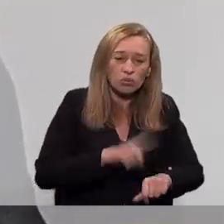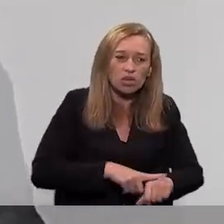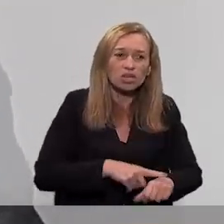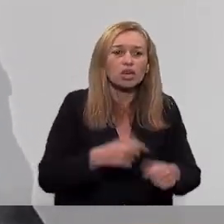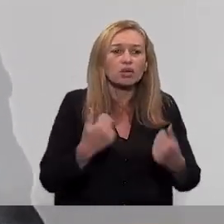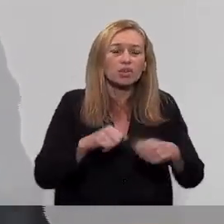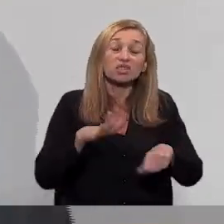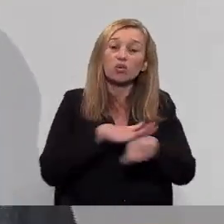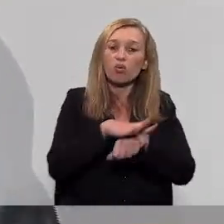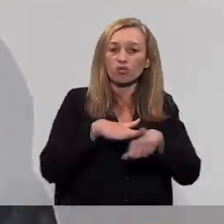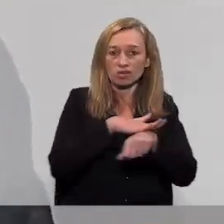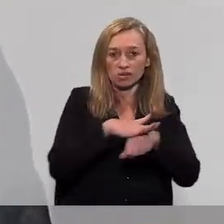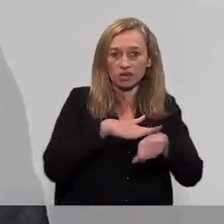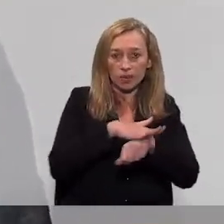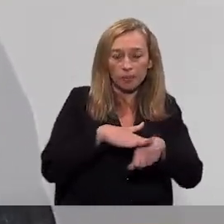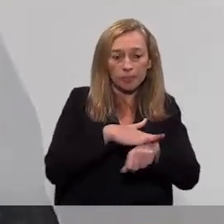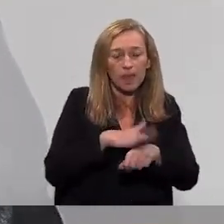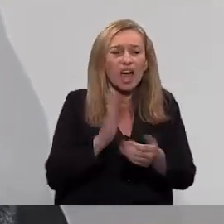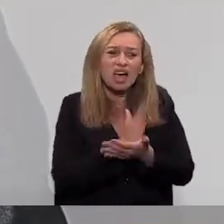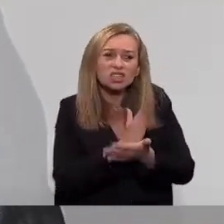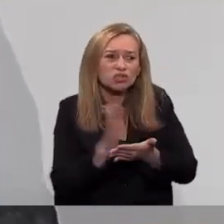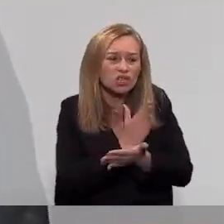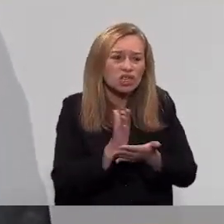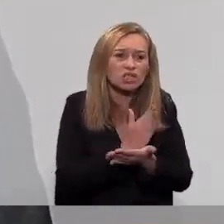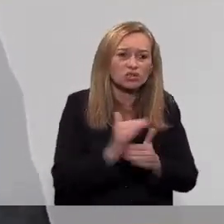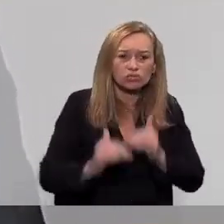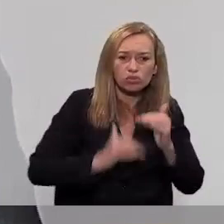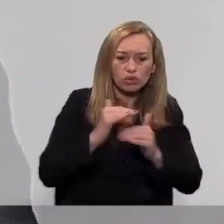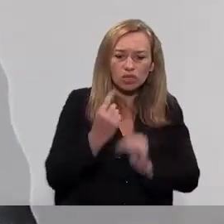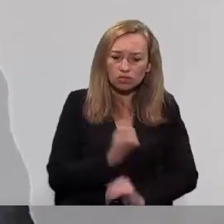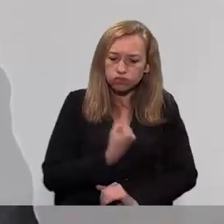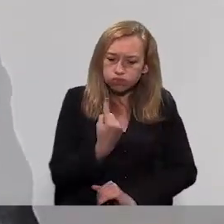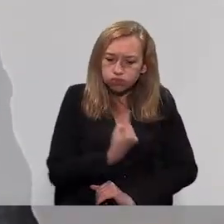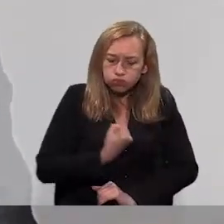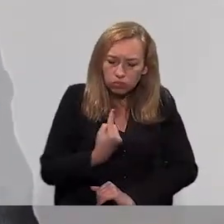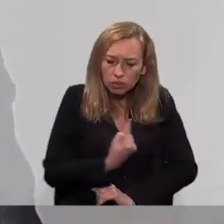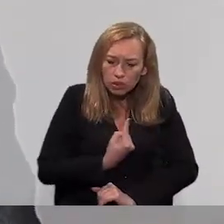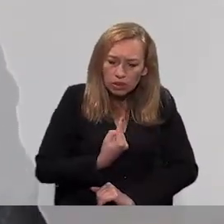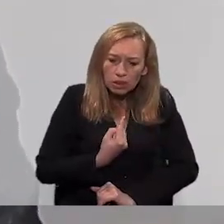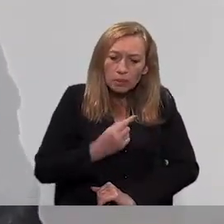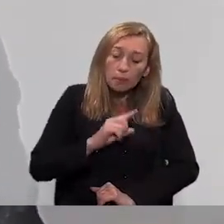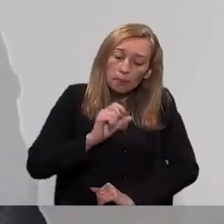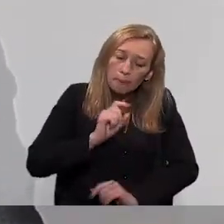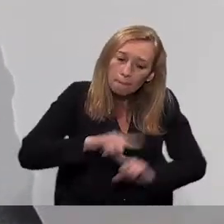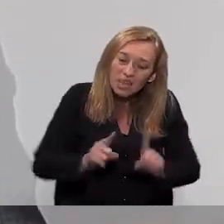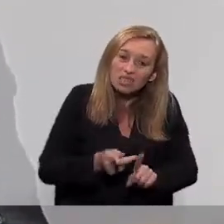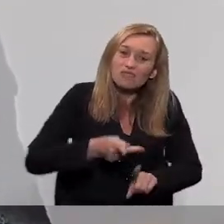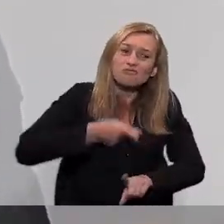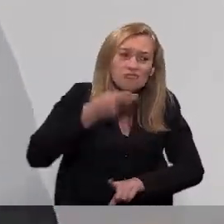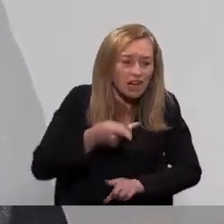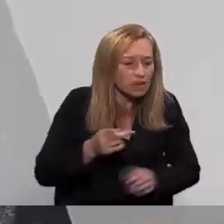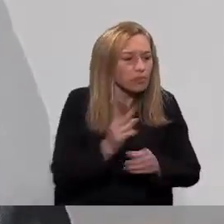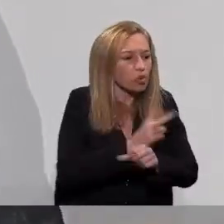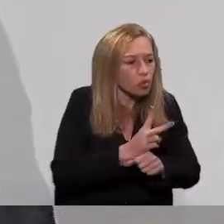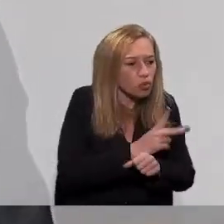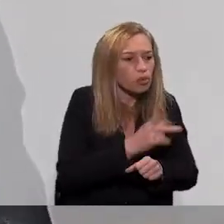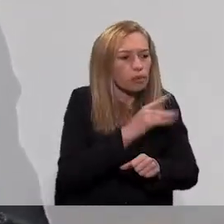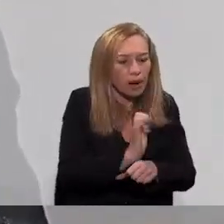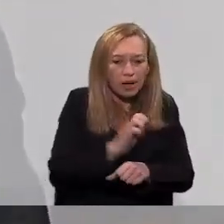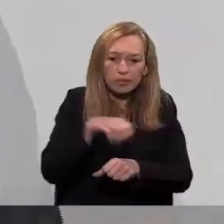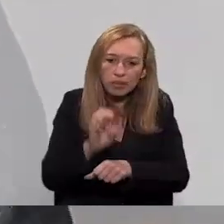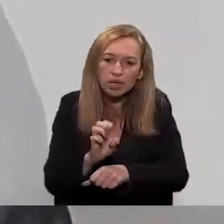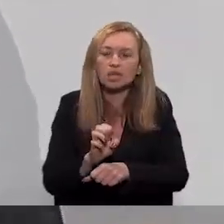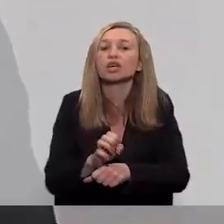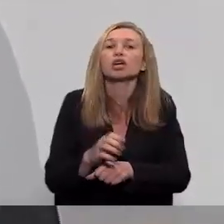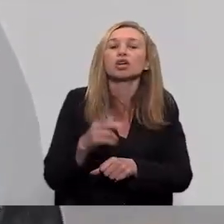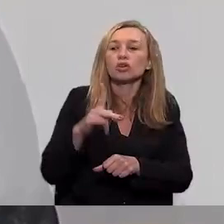estão vivendo esses momentos, elas devem conversar. Às vezes, ela passa por esse processo de isolamento, mas fale,